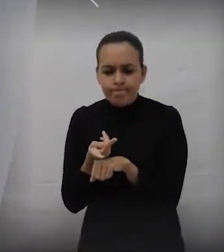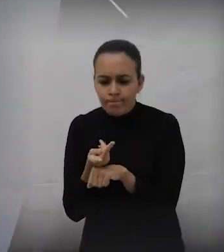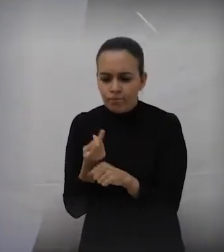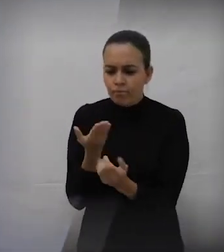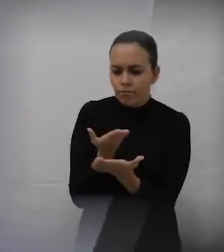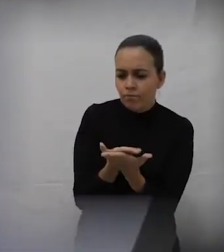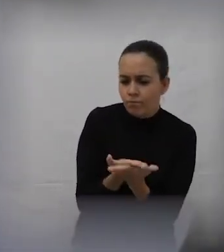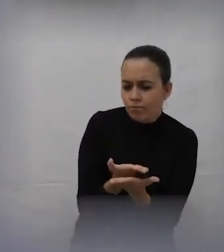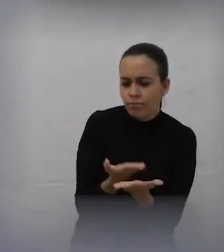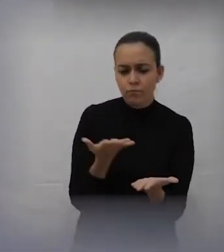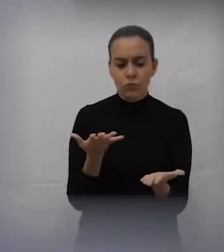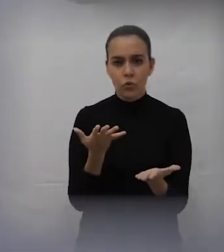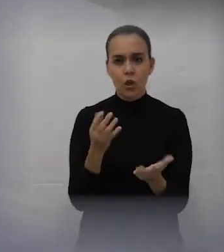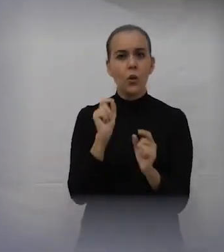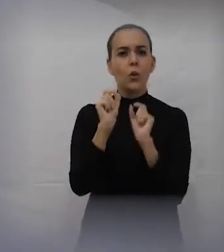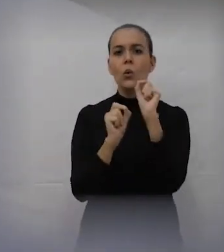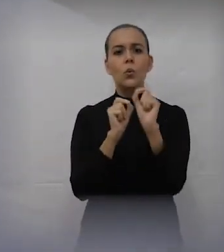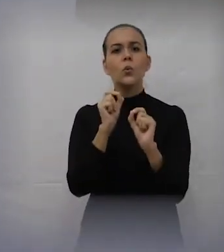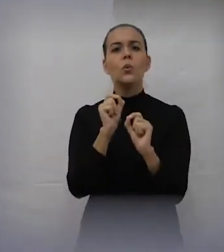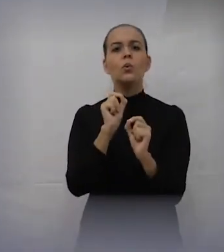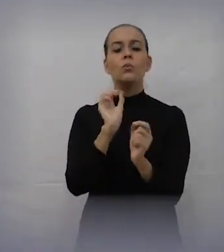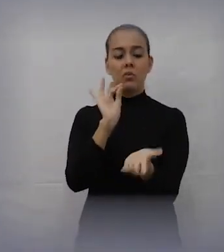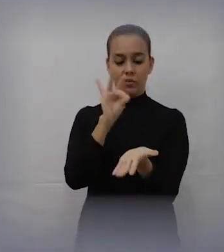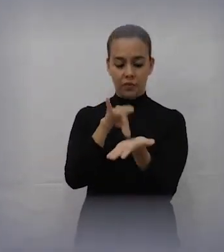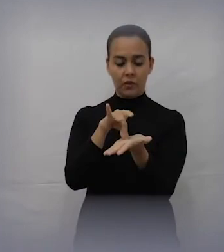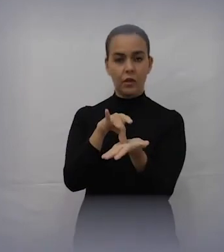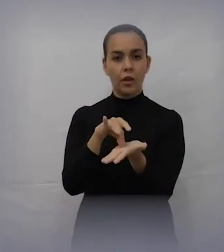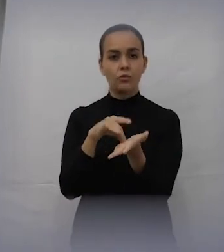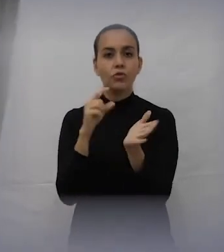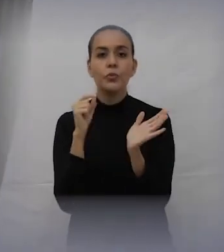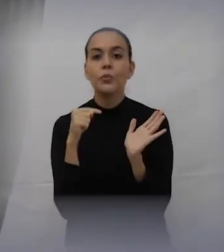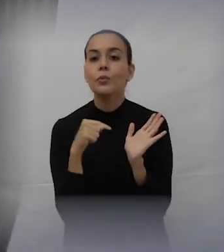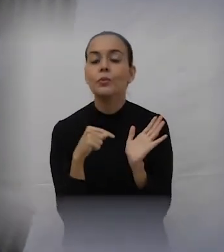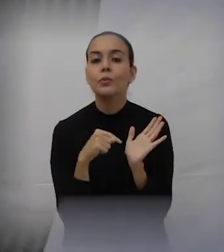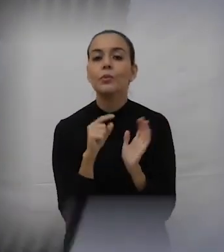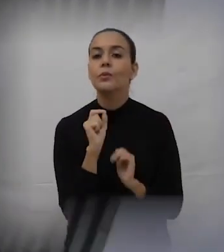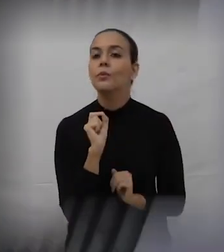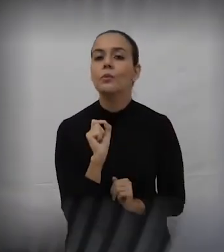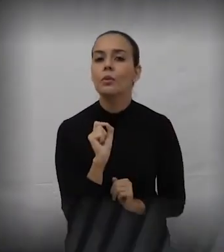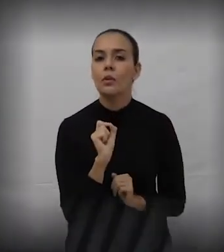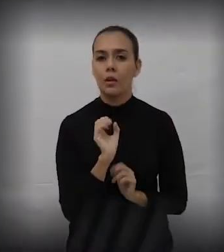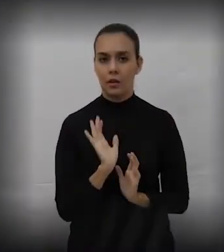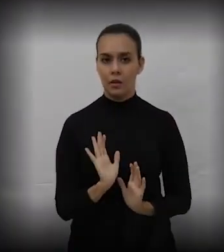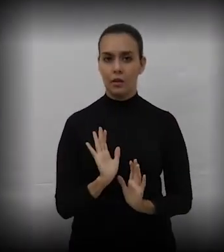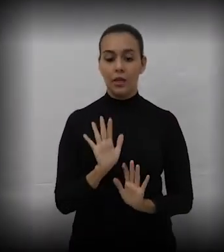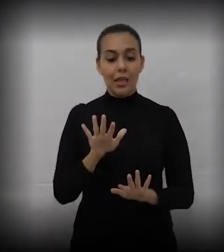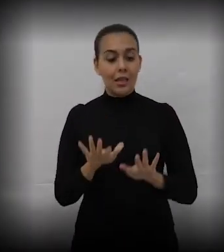aí